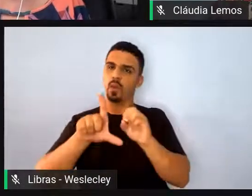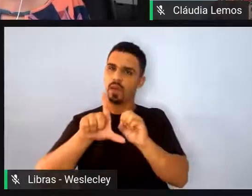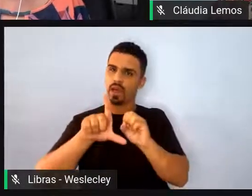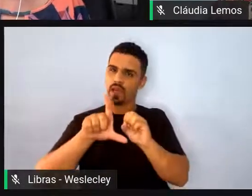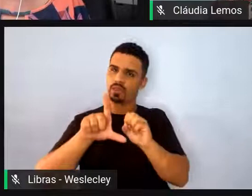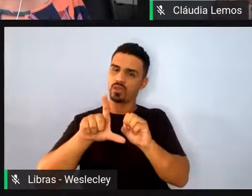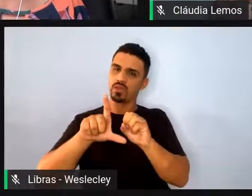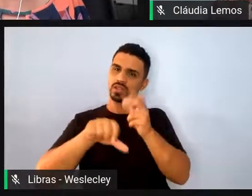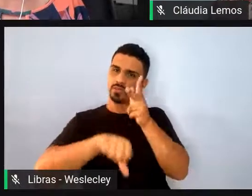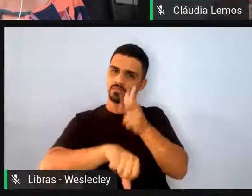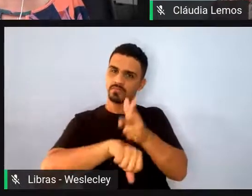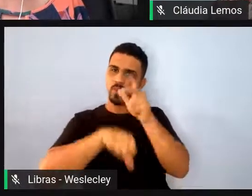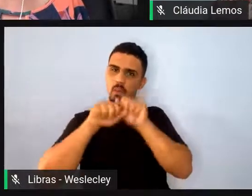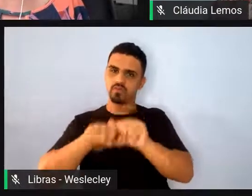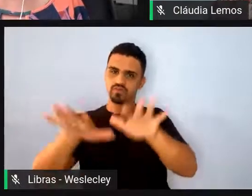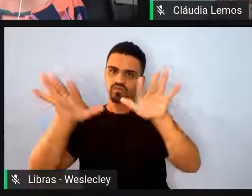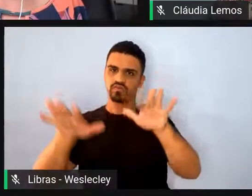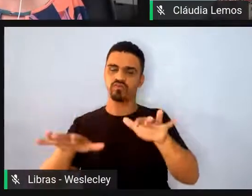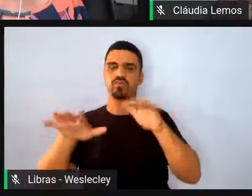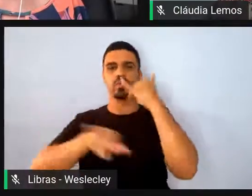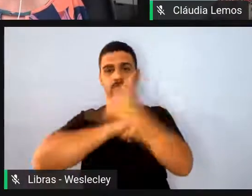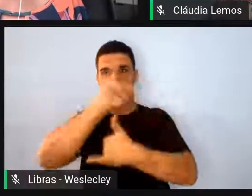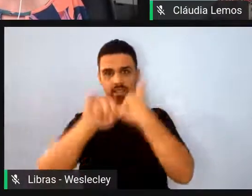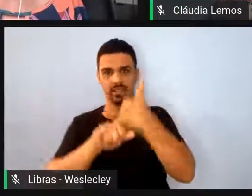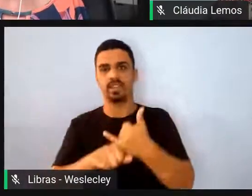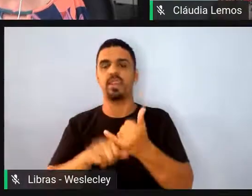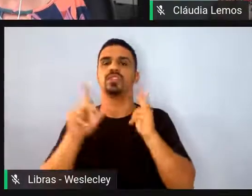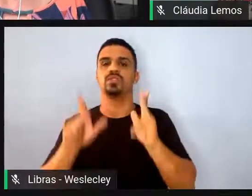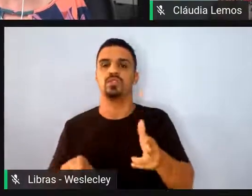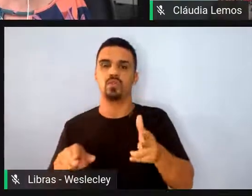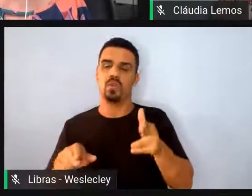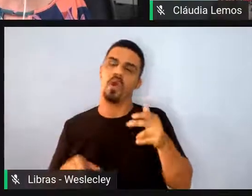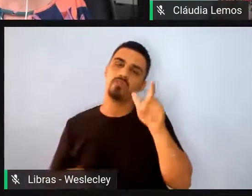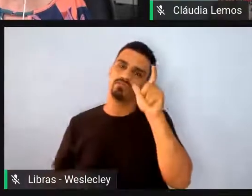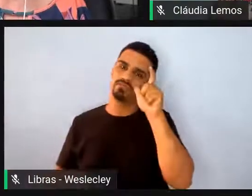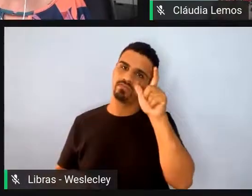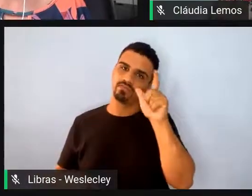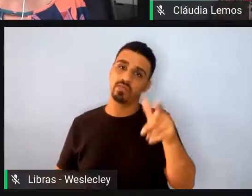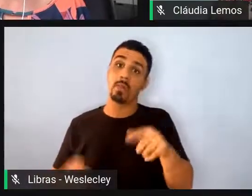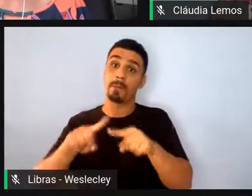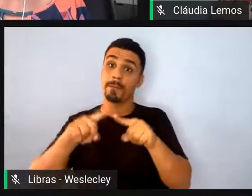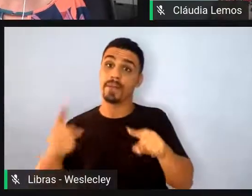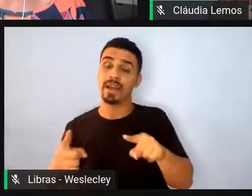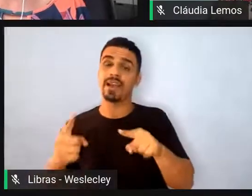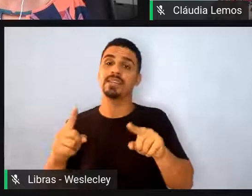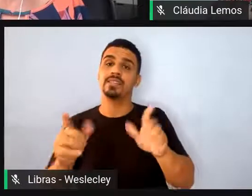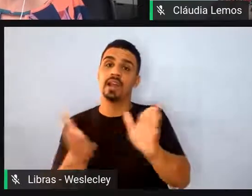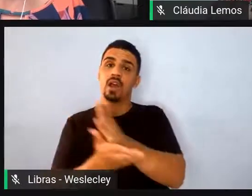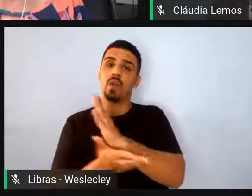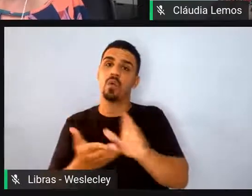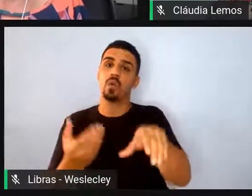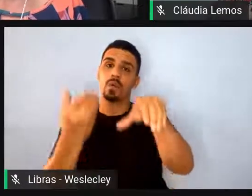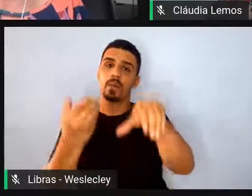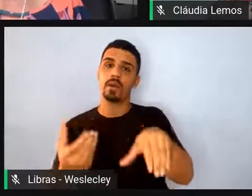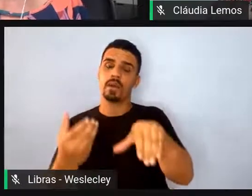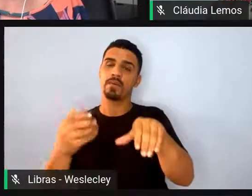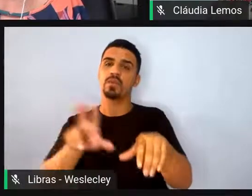estarem sendo feitas basicamente pela internet, né, como a gente pôde ver, os parlamentos ainda utilizam a internet muito